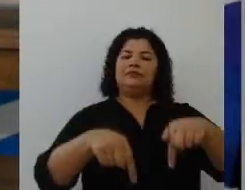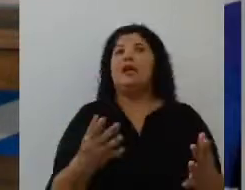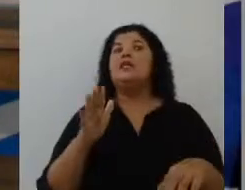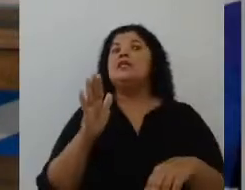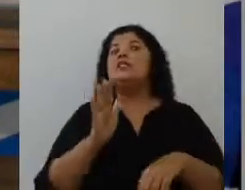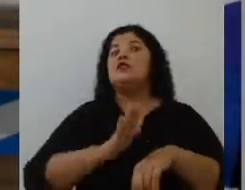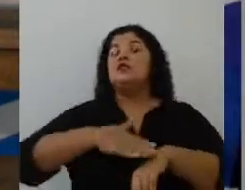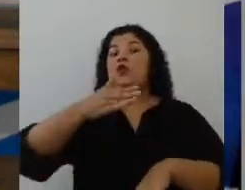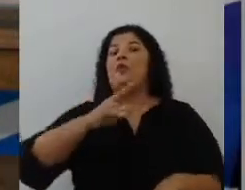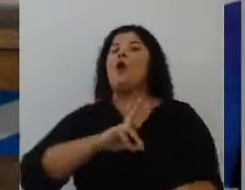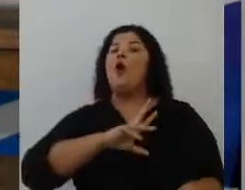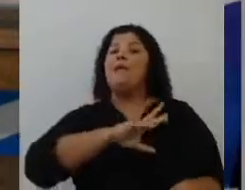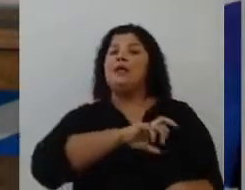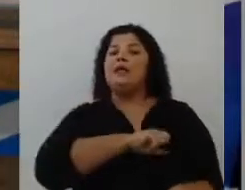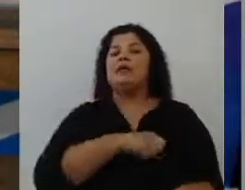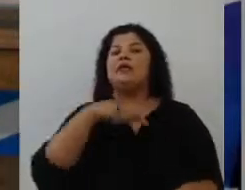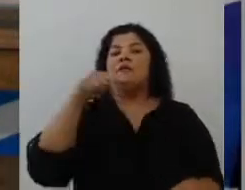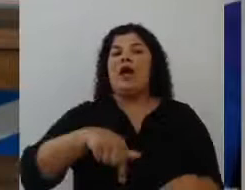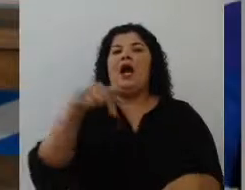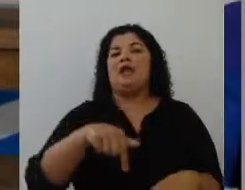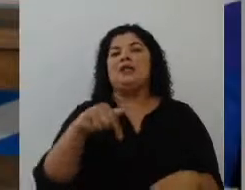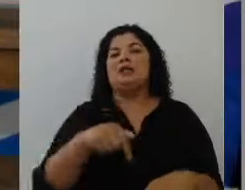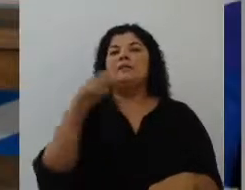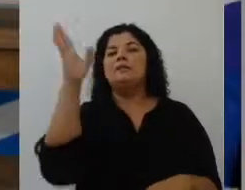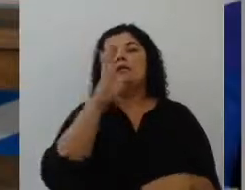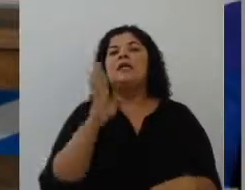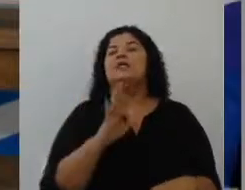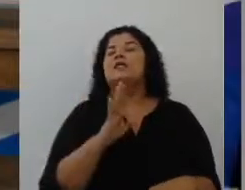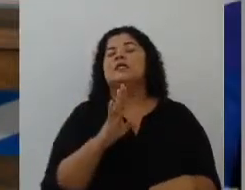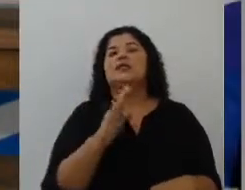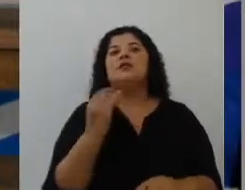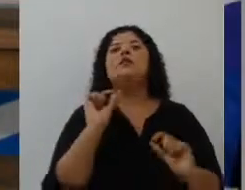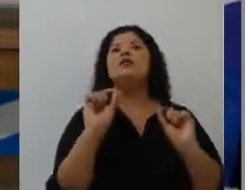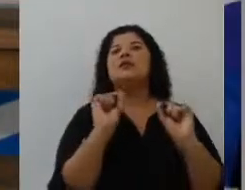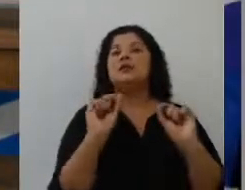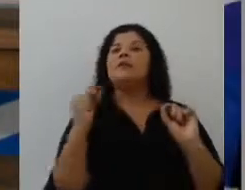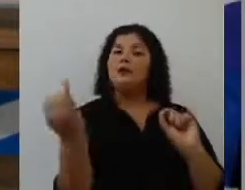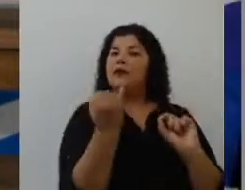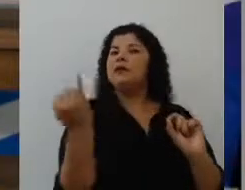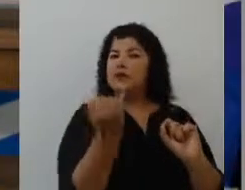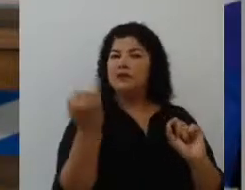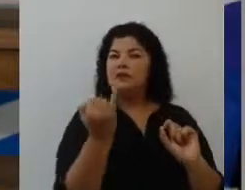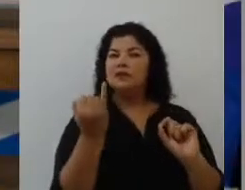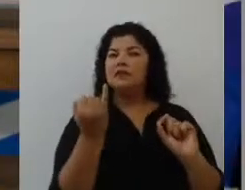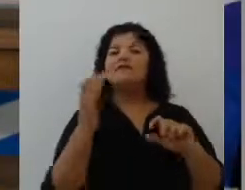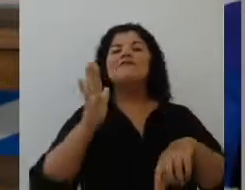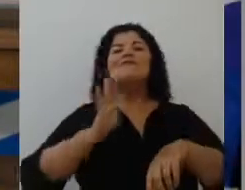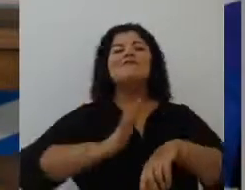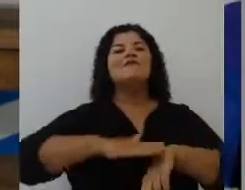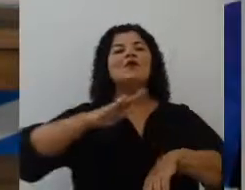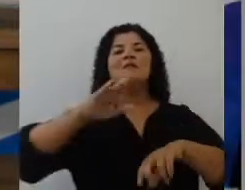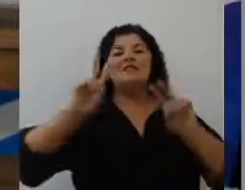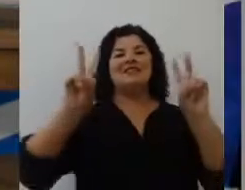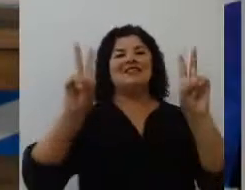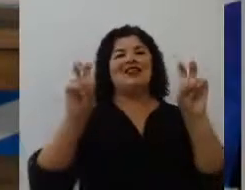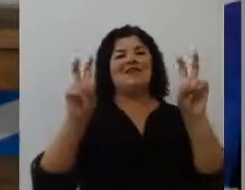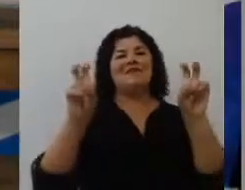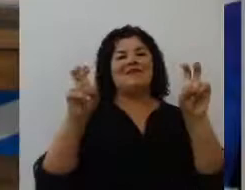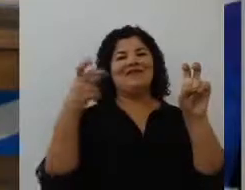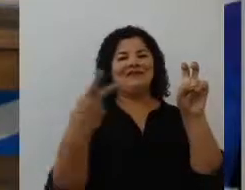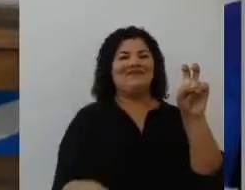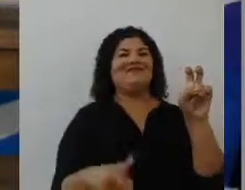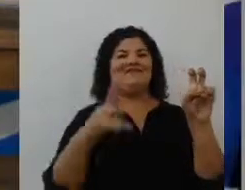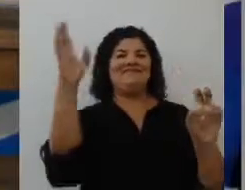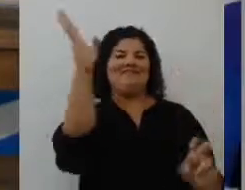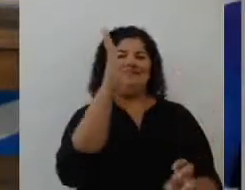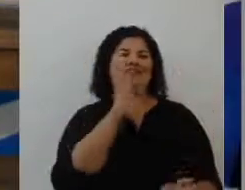que o romantismo fez de uma maneira brilhante no Brasil, foi falar da temática nacional, né? Em